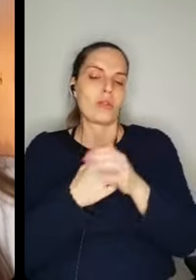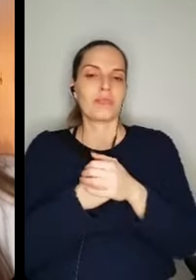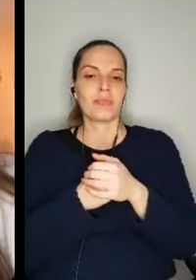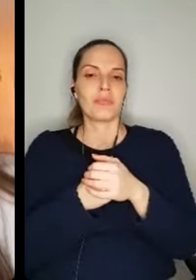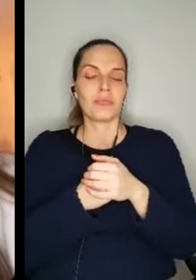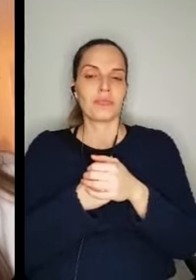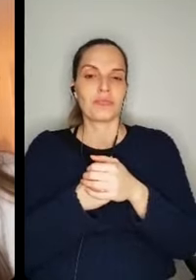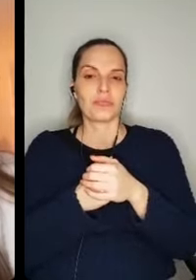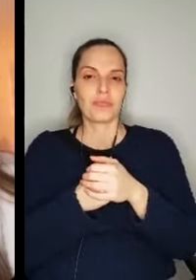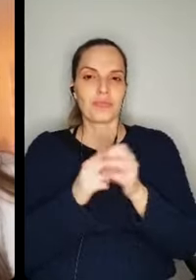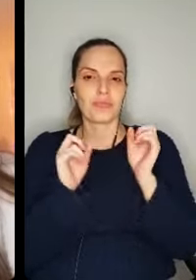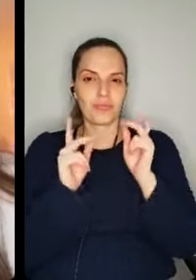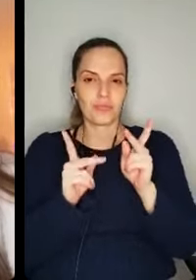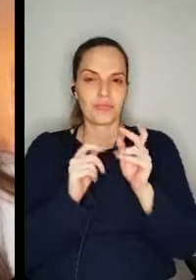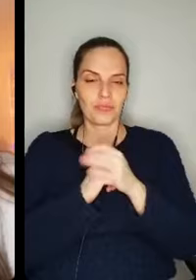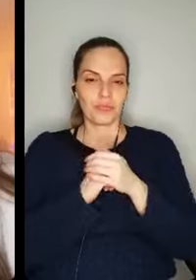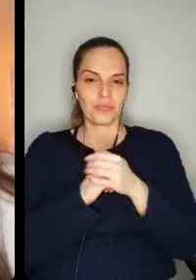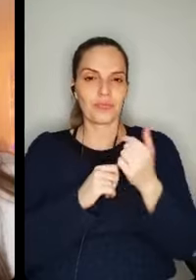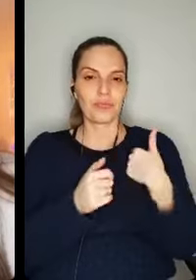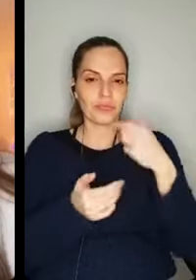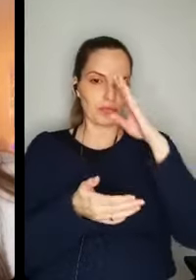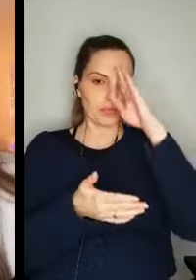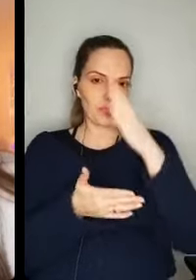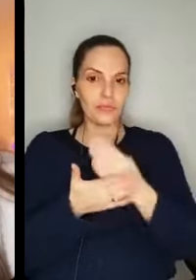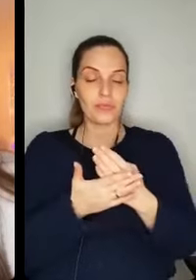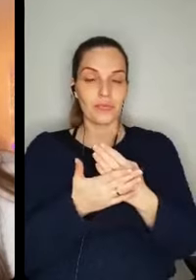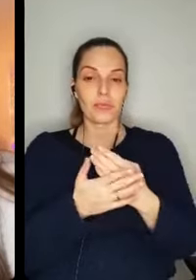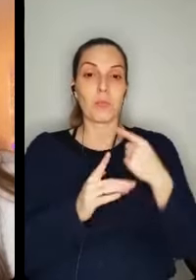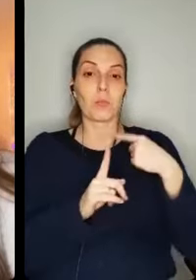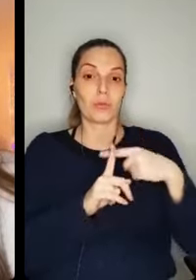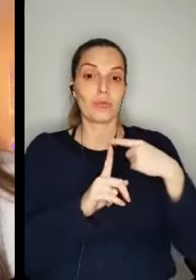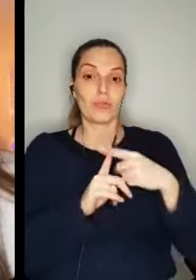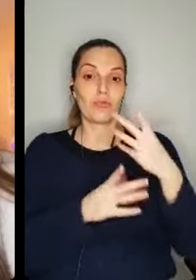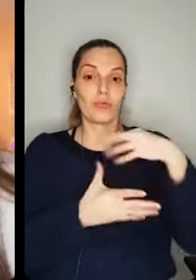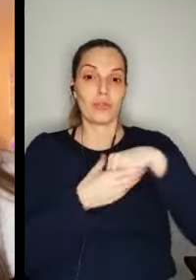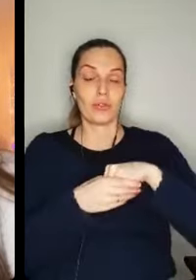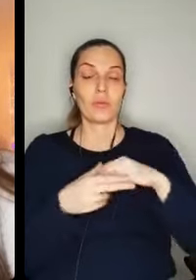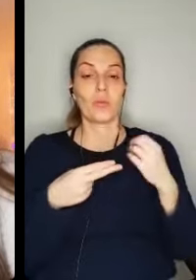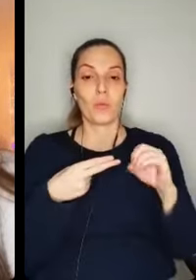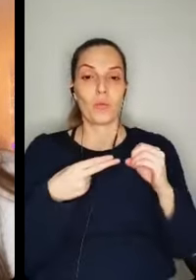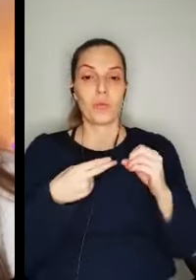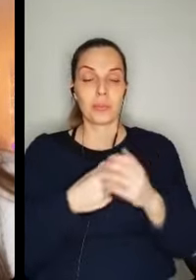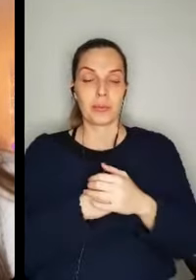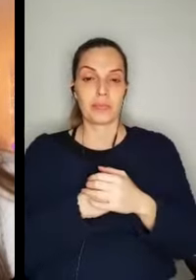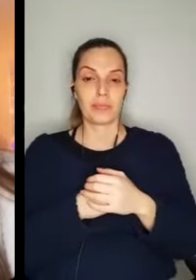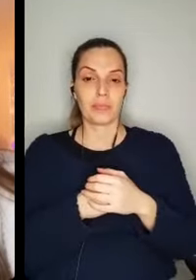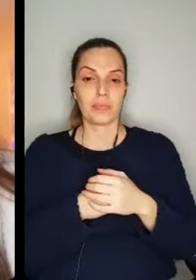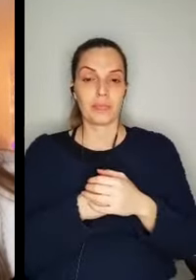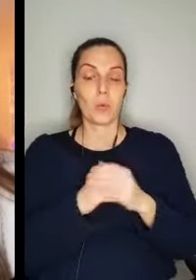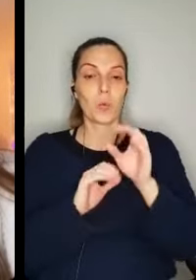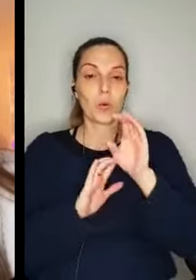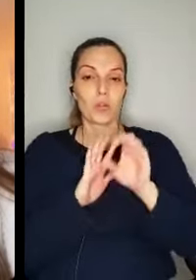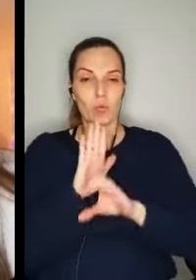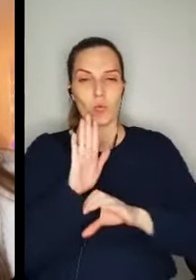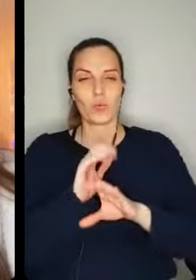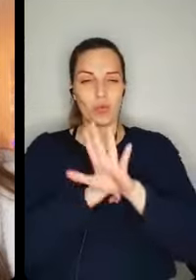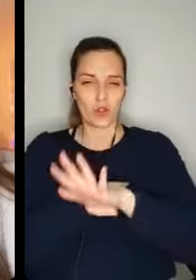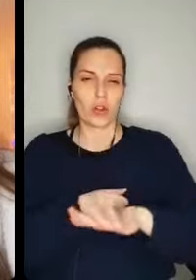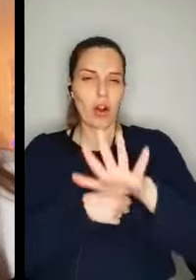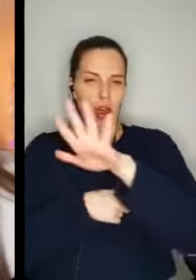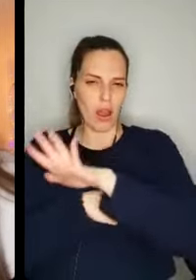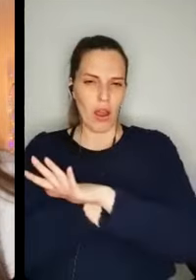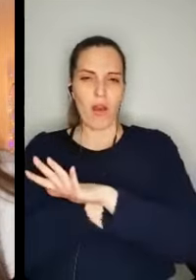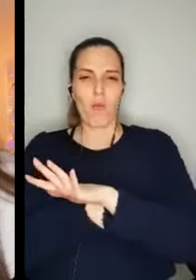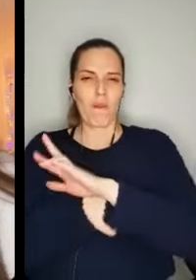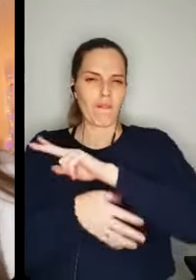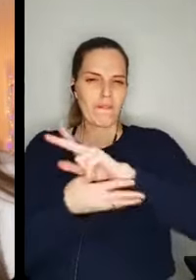Tá certo, eu acredito que esse seja um baita ponto positivo assim dentro da UFSPA, porque enfim, além do currículo bem generalista que a gente já tem, a gente, enfim, além disso,